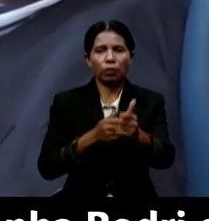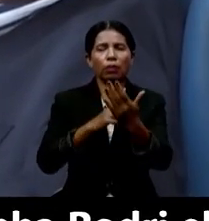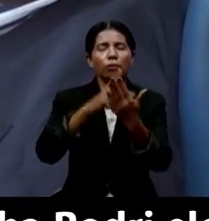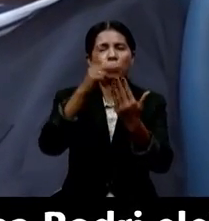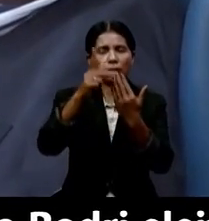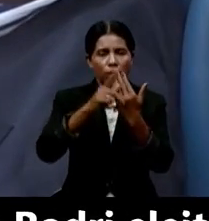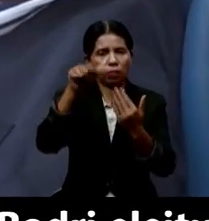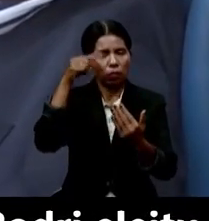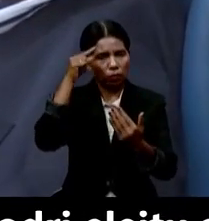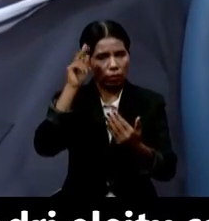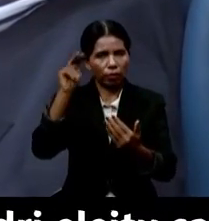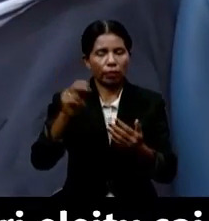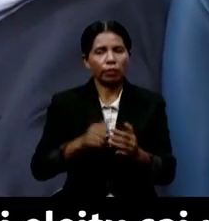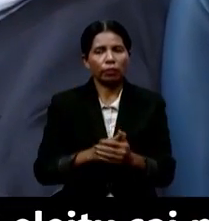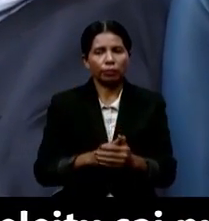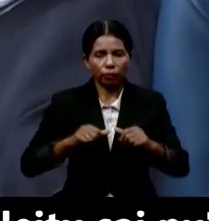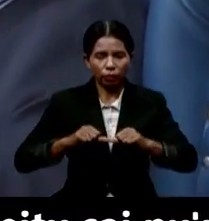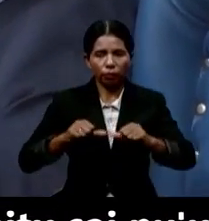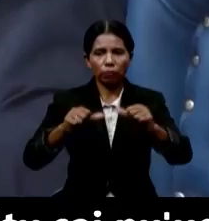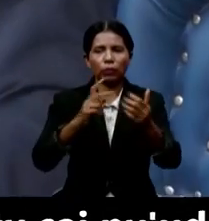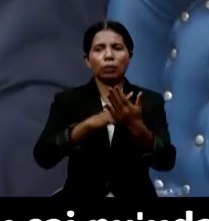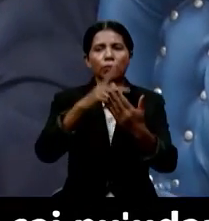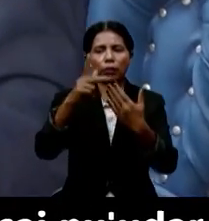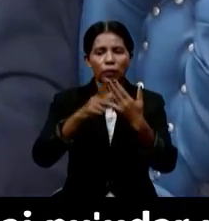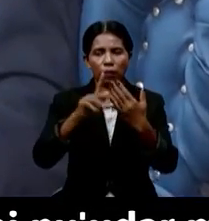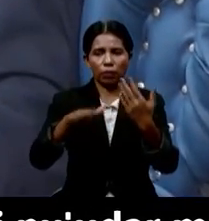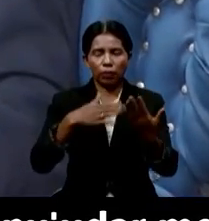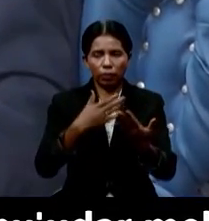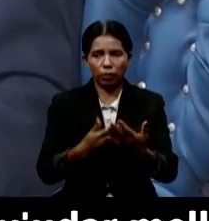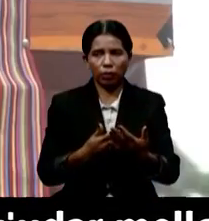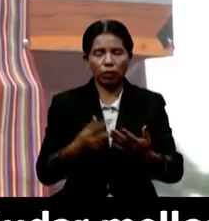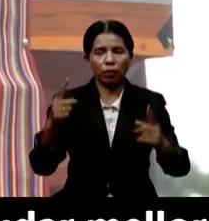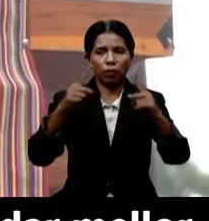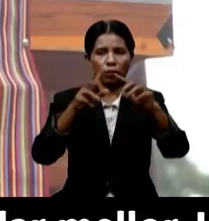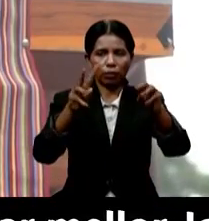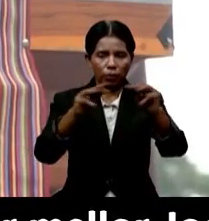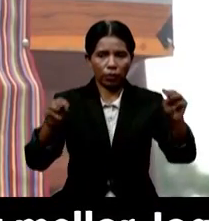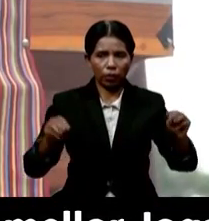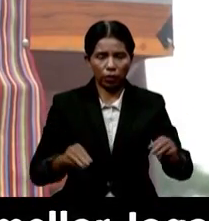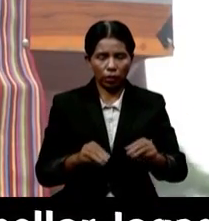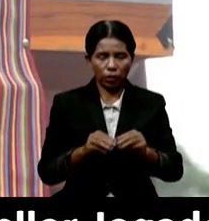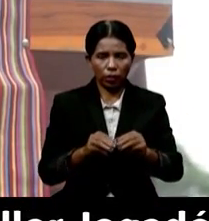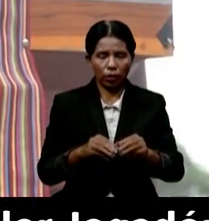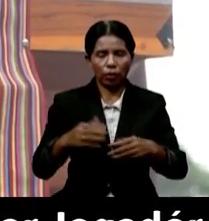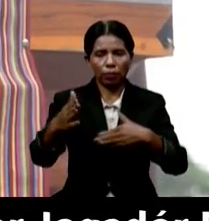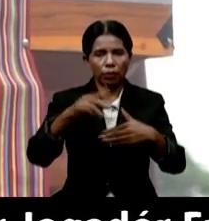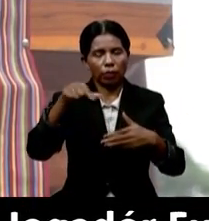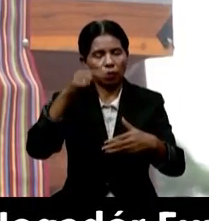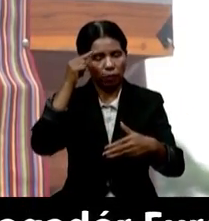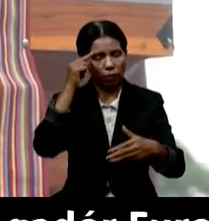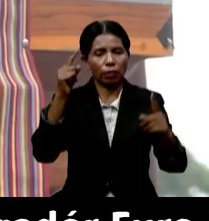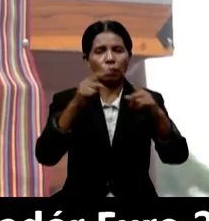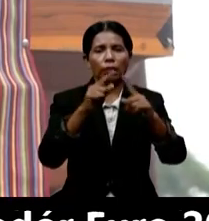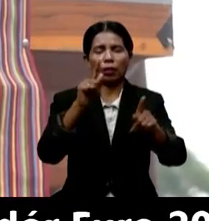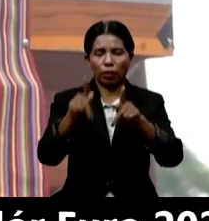Governo Uniano, neve se continua o programa de centralização. O município, onde não é a cabeça de governação do